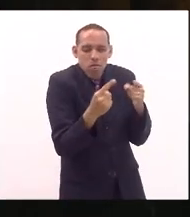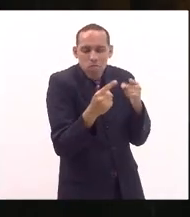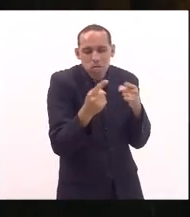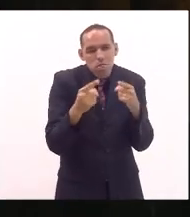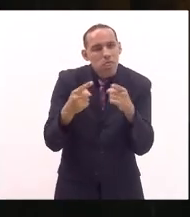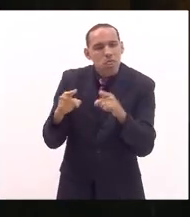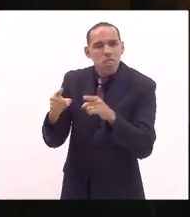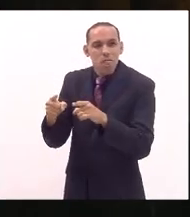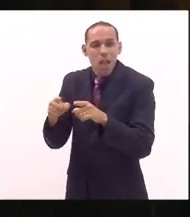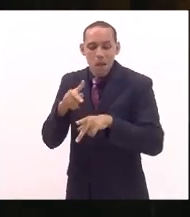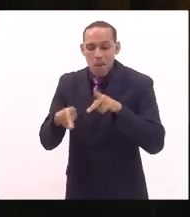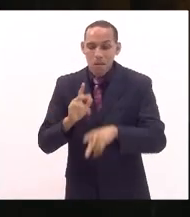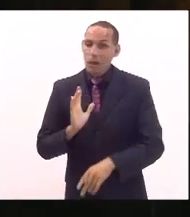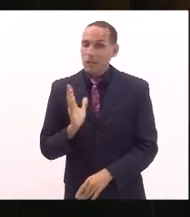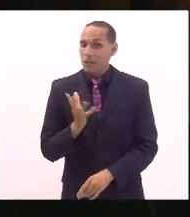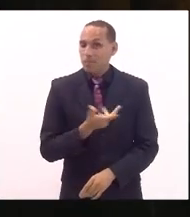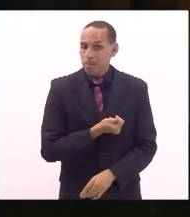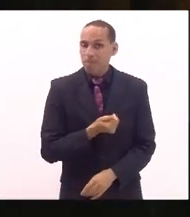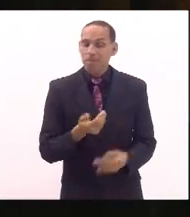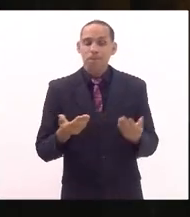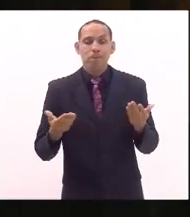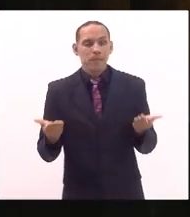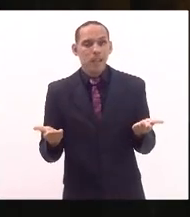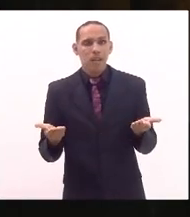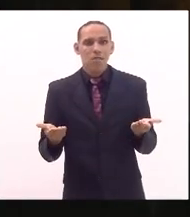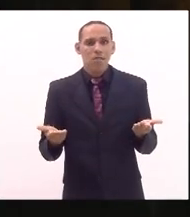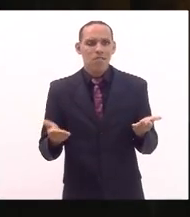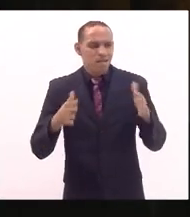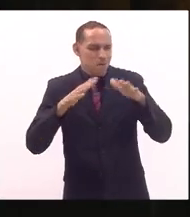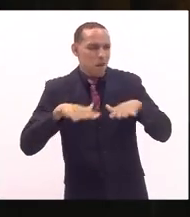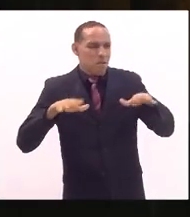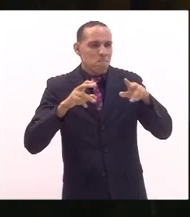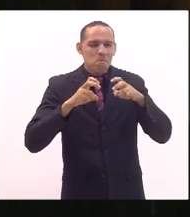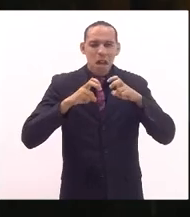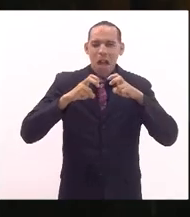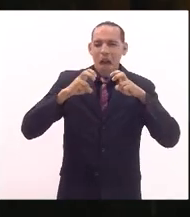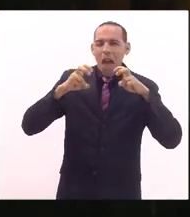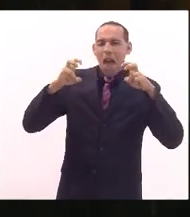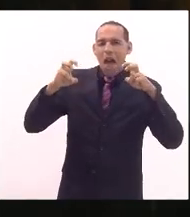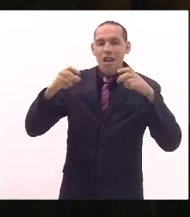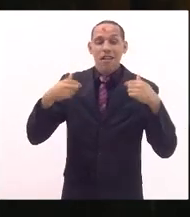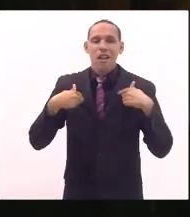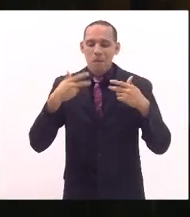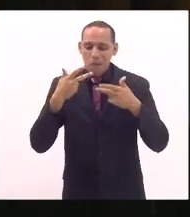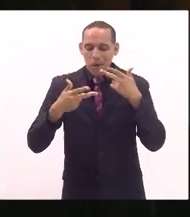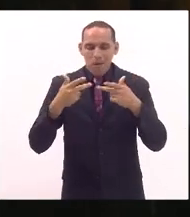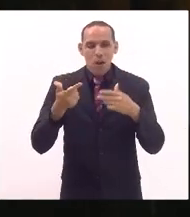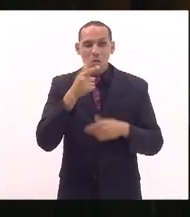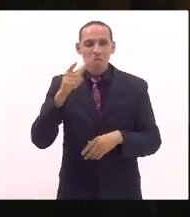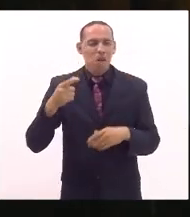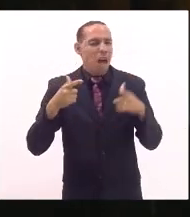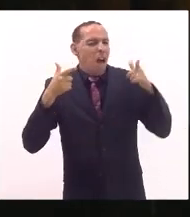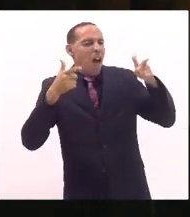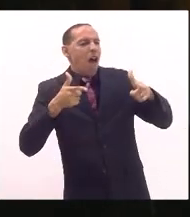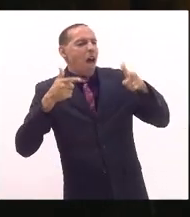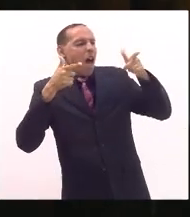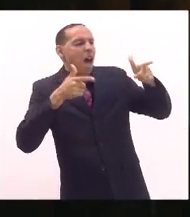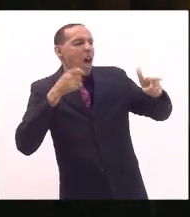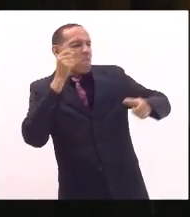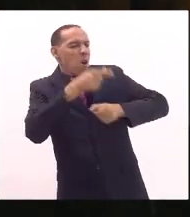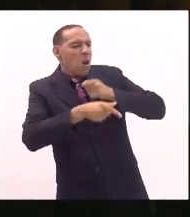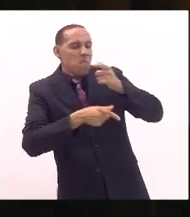trans então Aqueles que honram enquanto eu falo não só